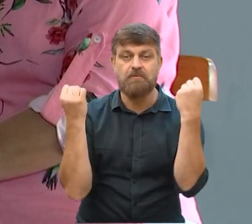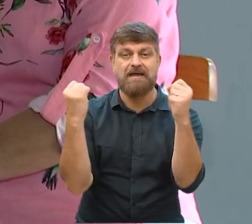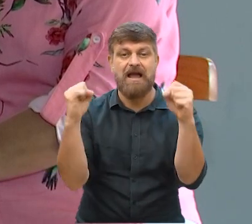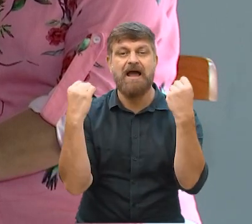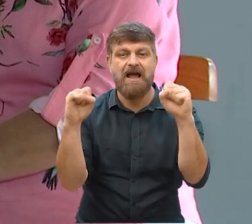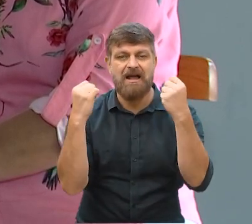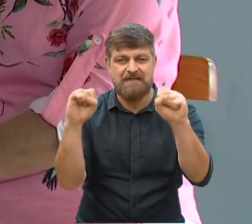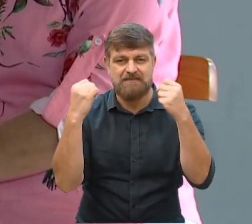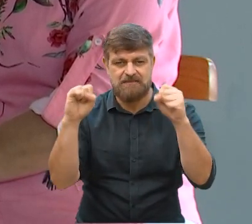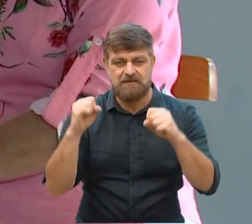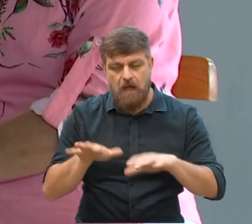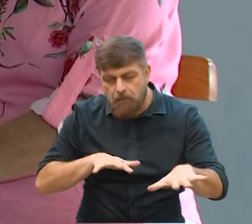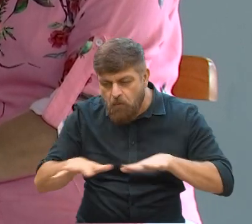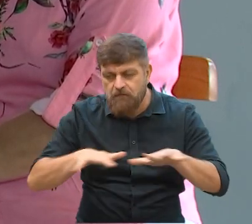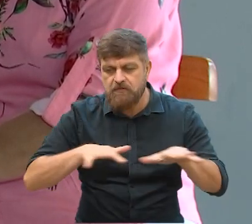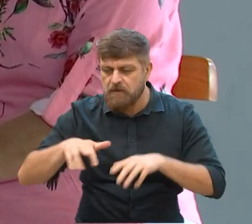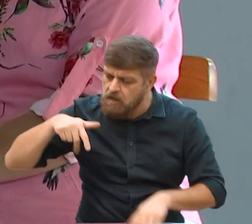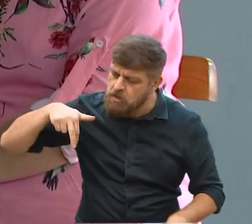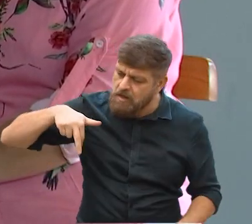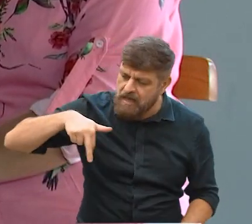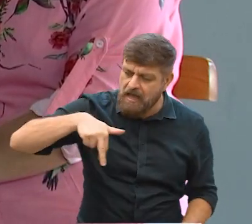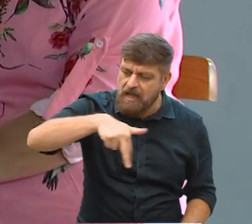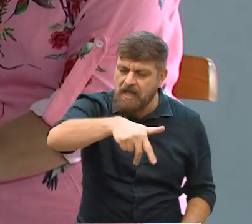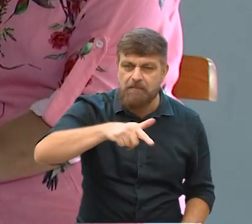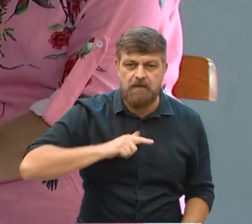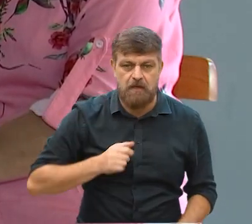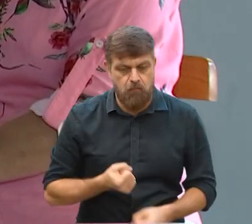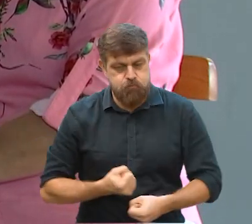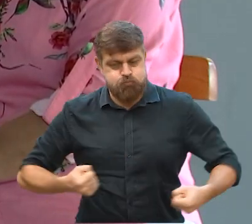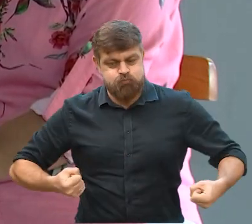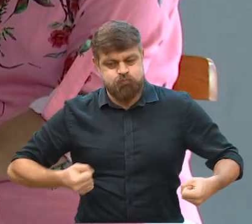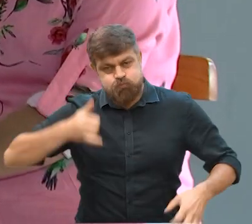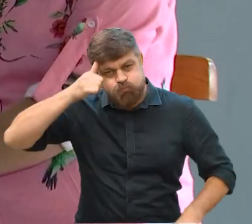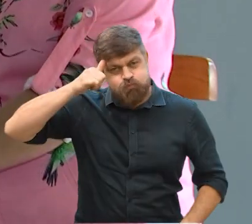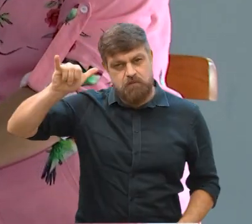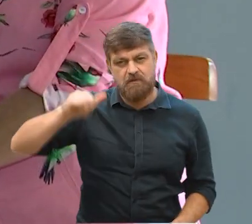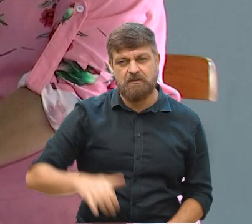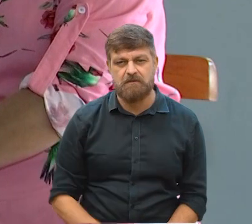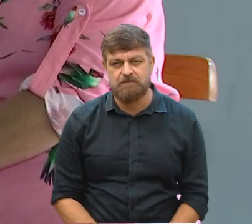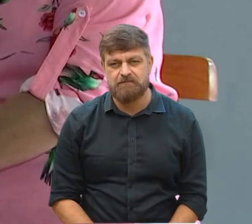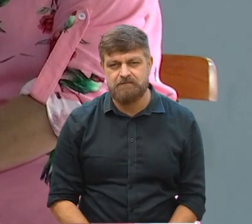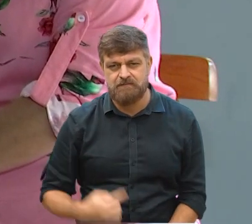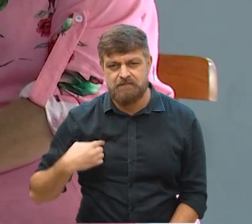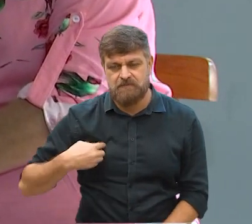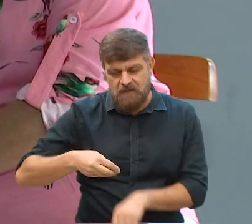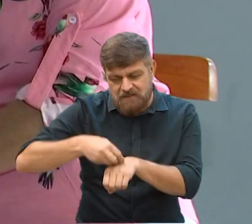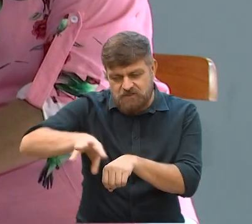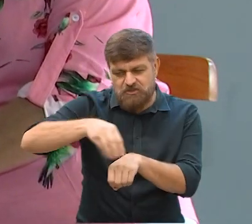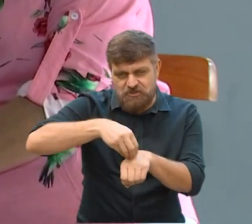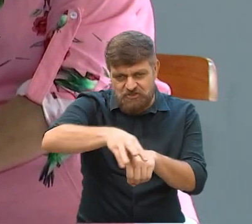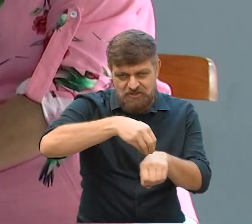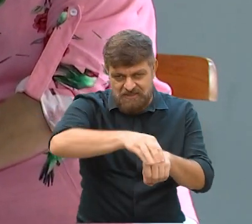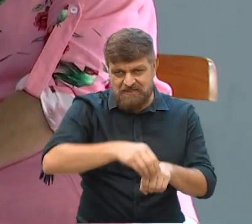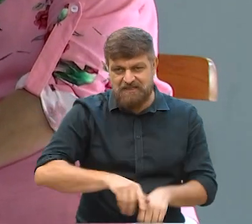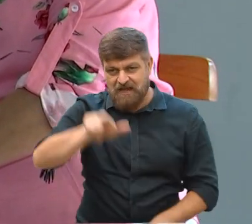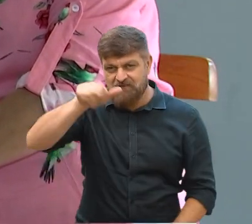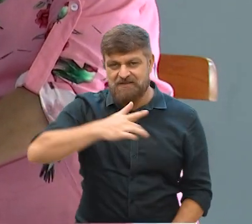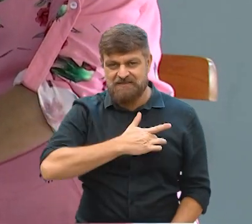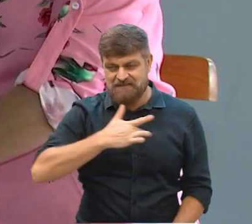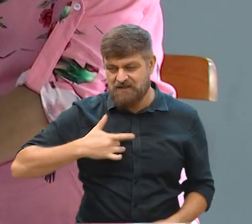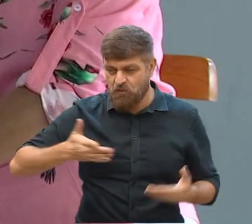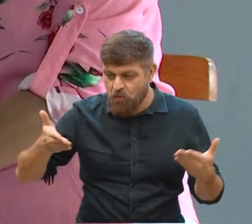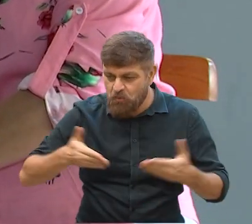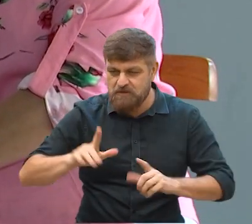são ativas fisicamente, que fazem exercícios e que não têm sobrepeso também. Bom, demos muitas dicas para a sua